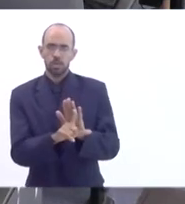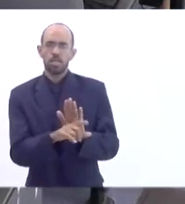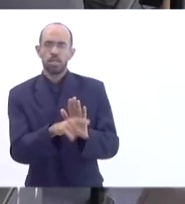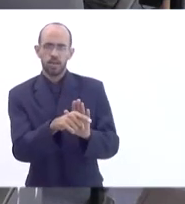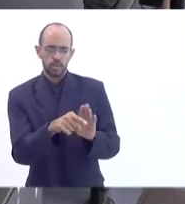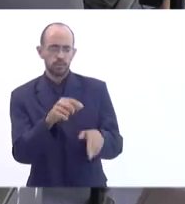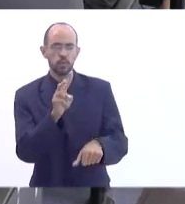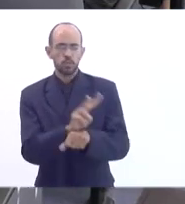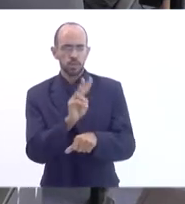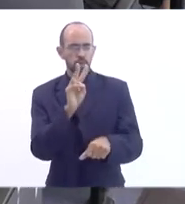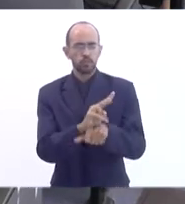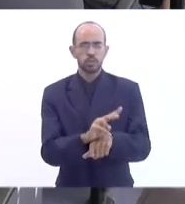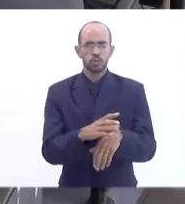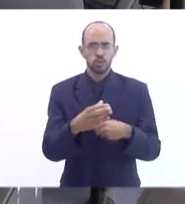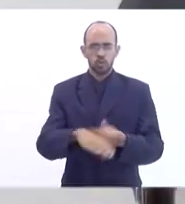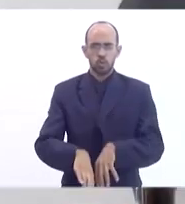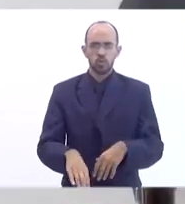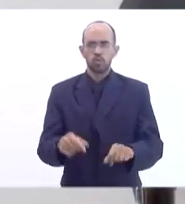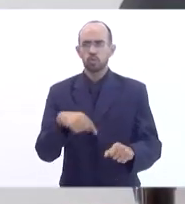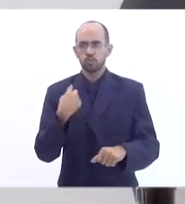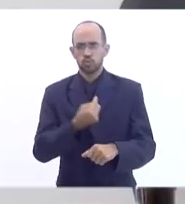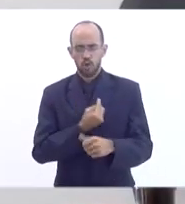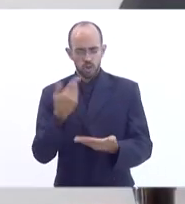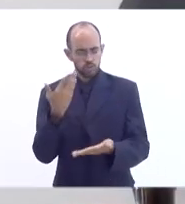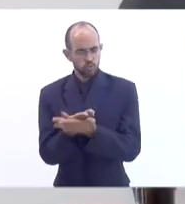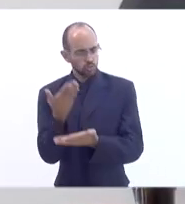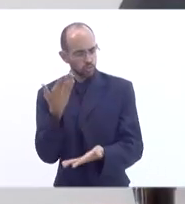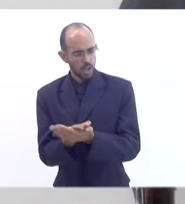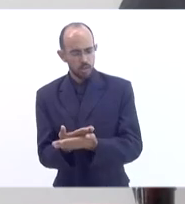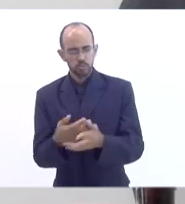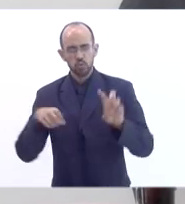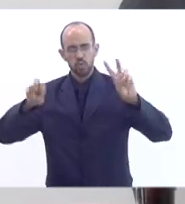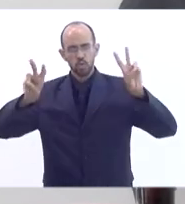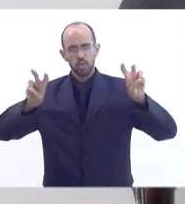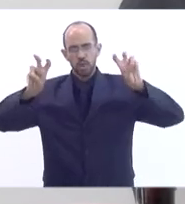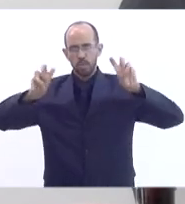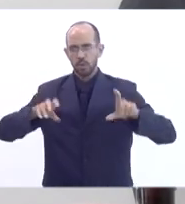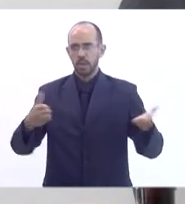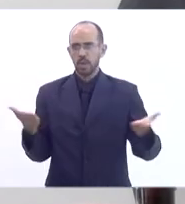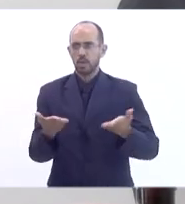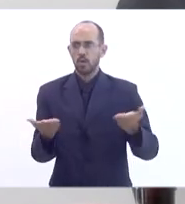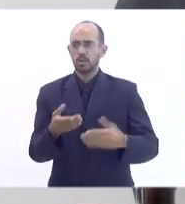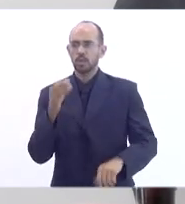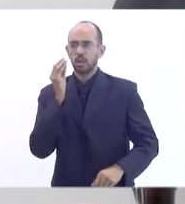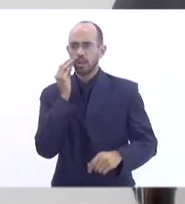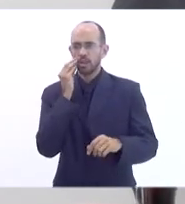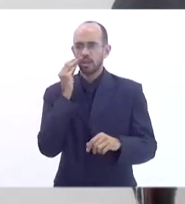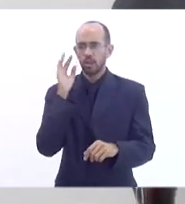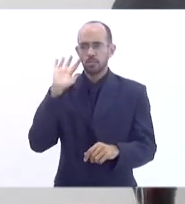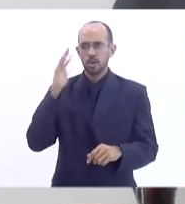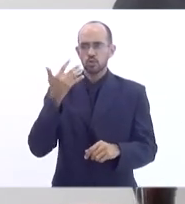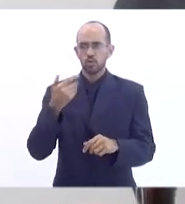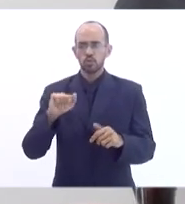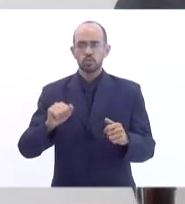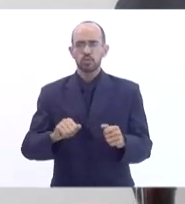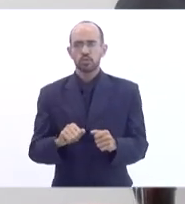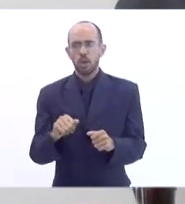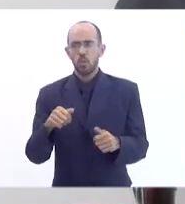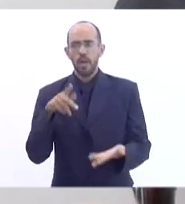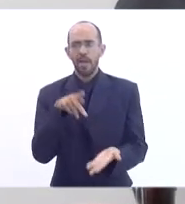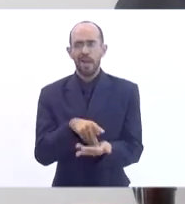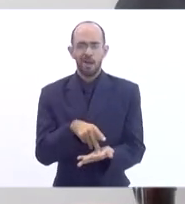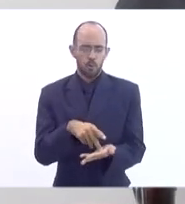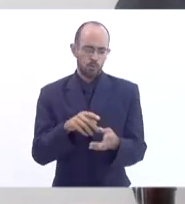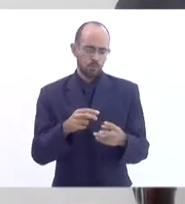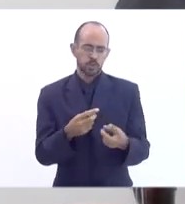defensor do concurso também a gente se debruçou sobre o tempo e hoje a gente tá aqui para te a solução definitiva para